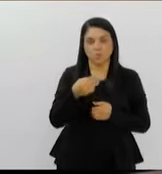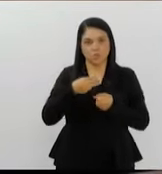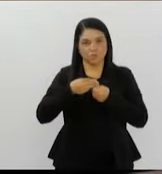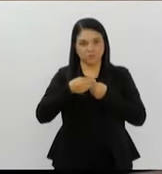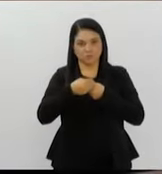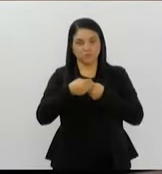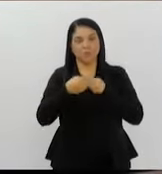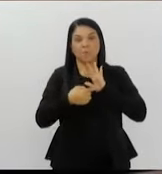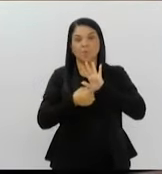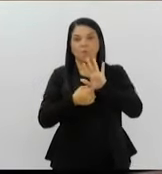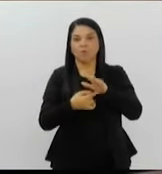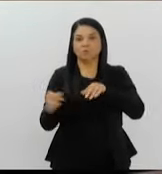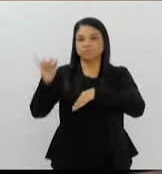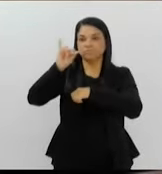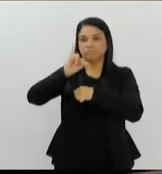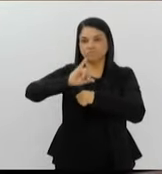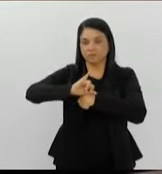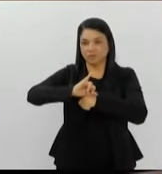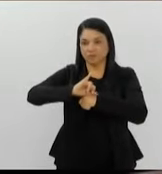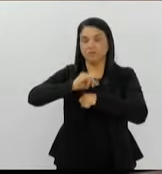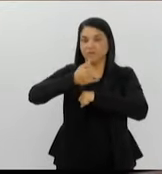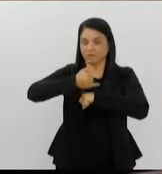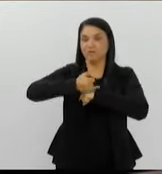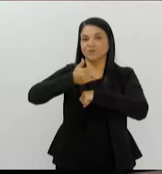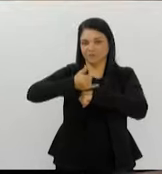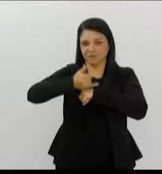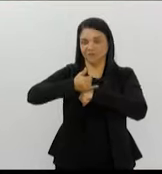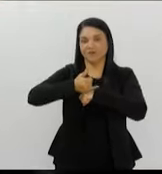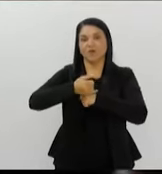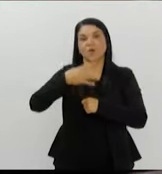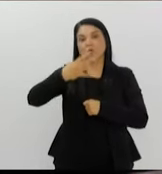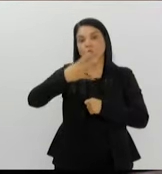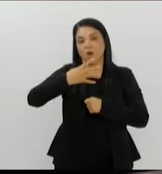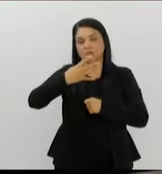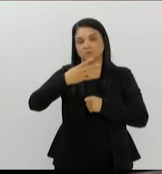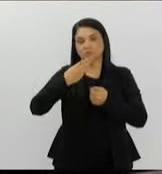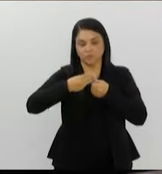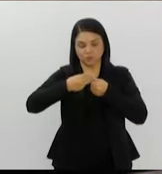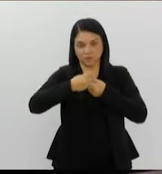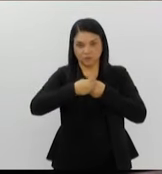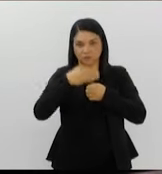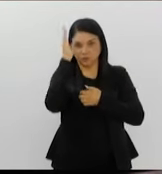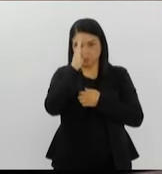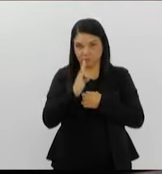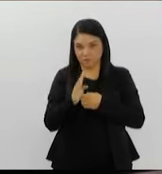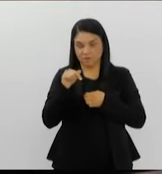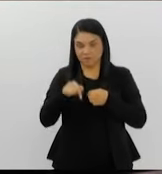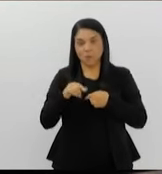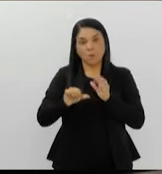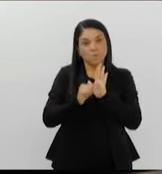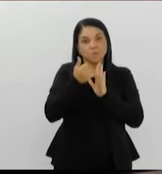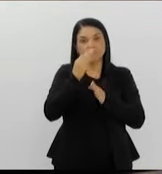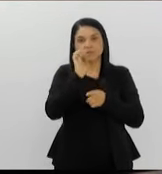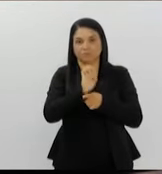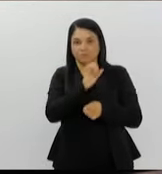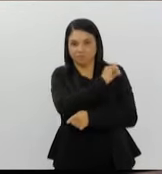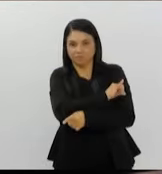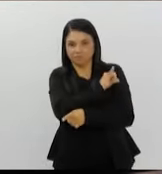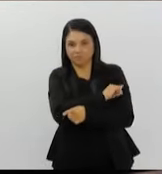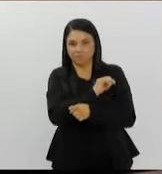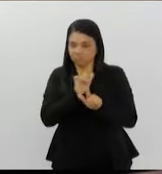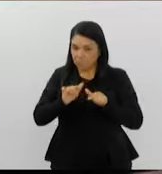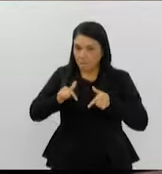Volta Redonda como o quarto município do país e o primeiro no estado do Rio de Janeiro mais